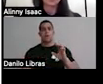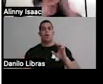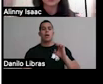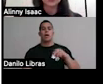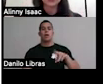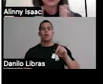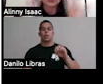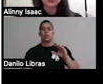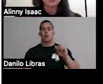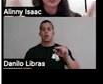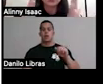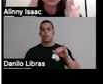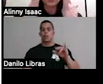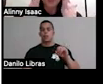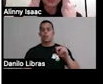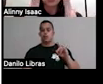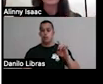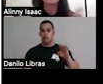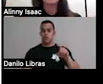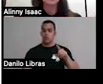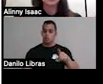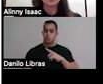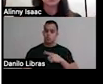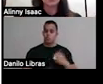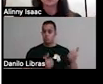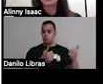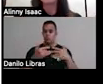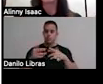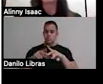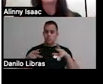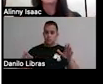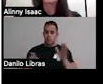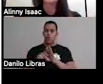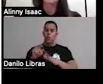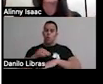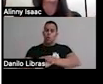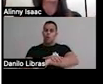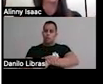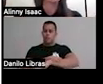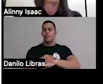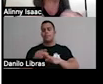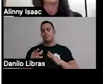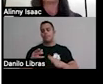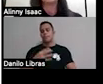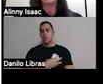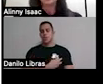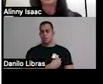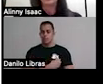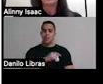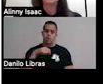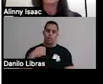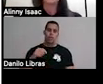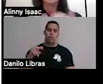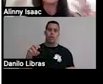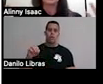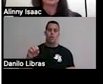sistema amplamente expresso em diversos tecidos, né, de mamíferos. É um sistema que a gente chama de sistema homeostático, porque